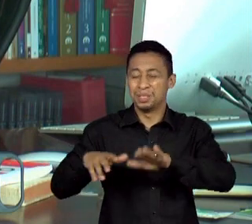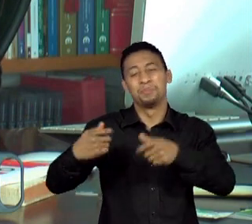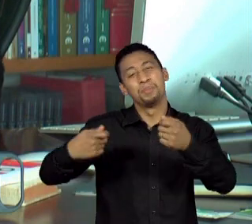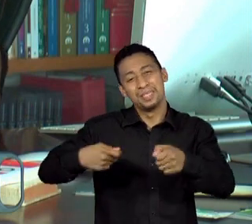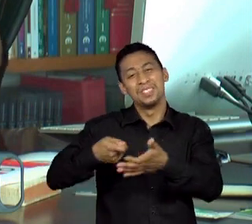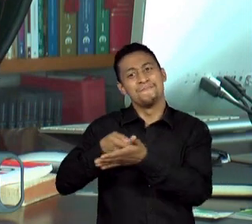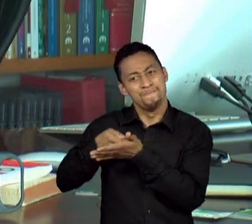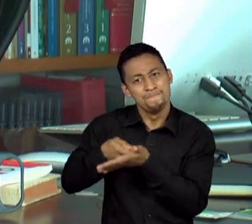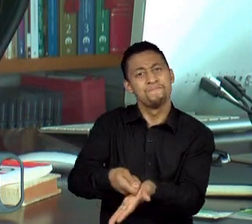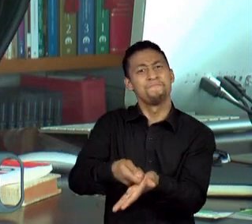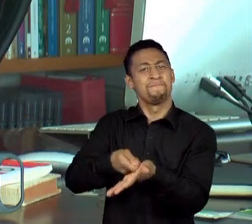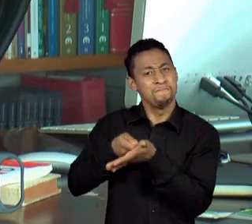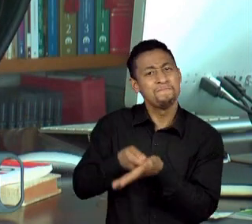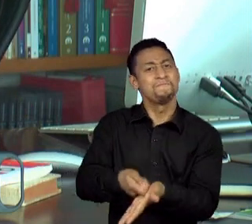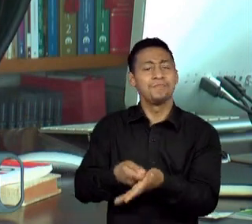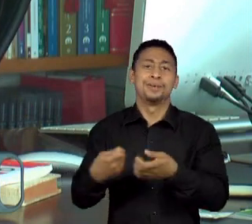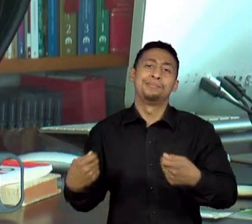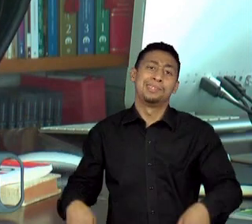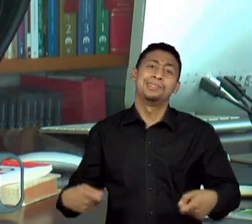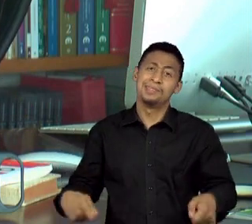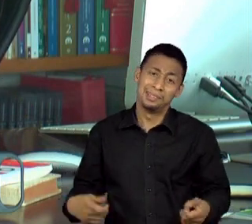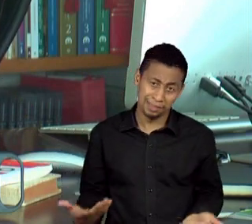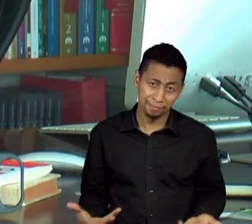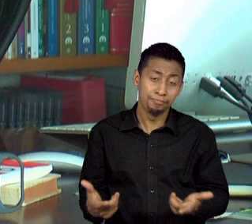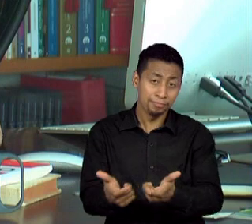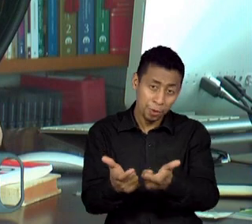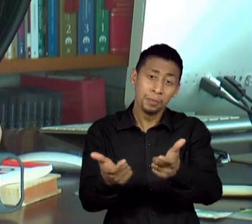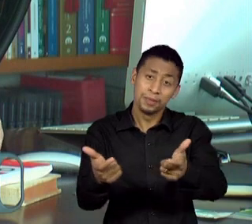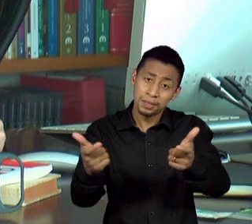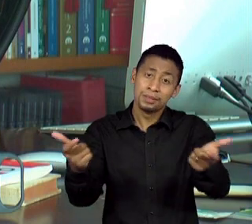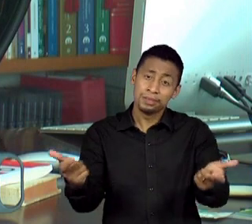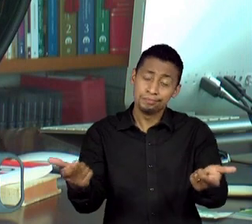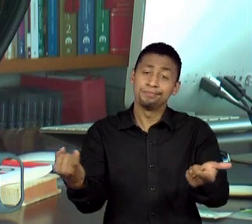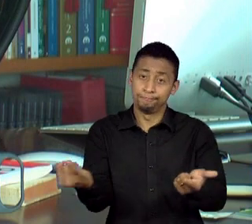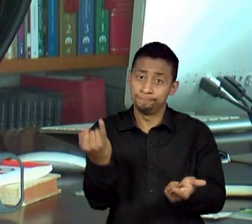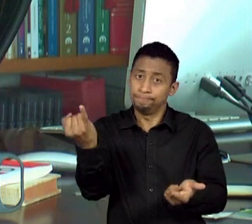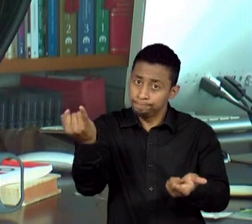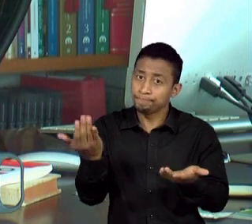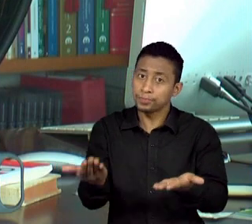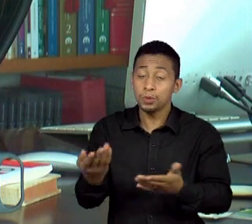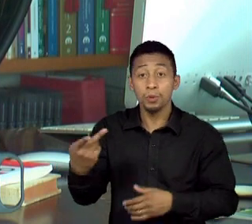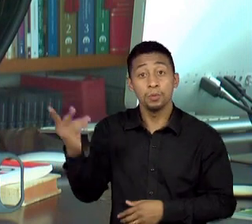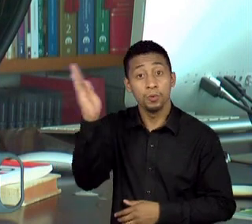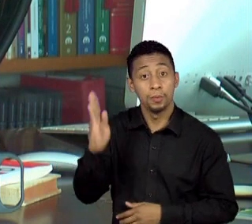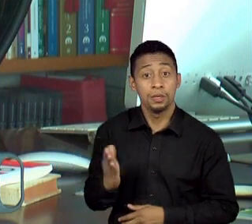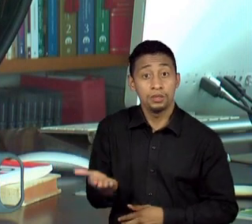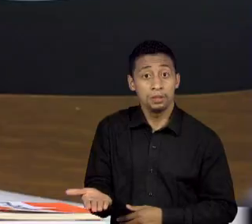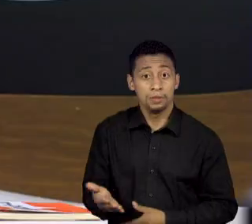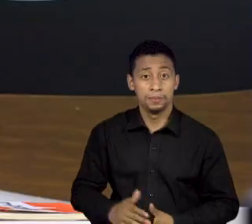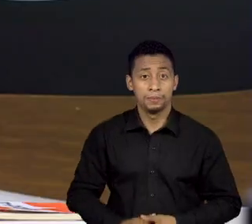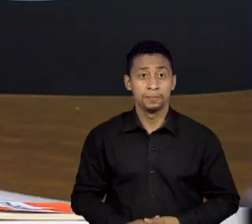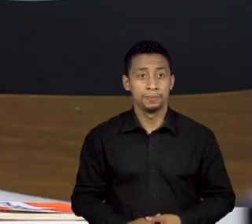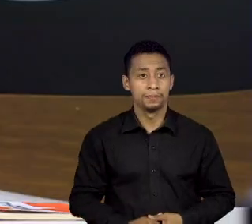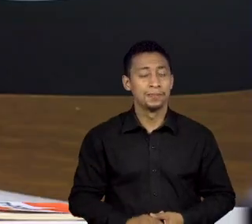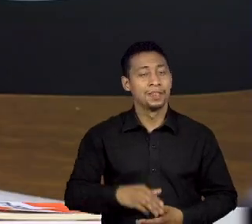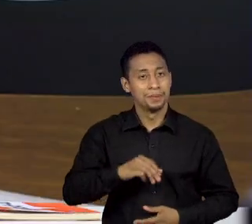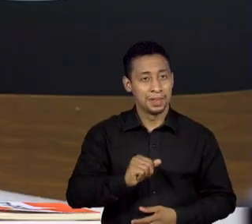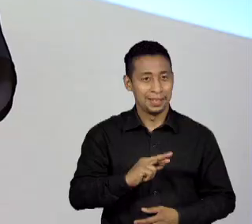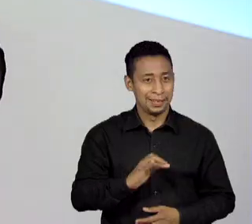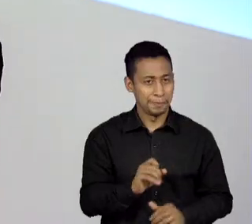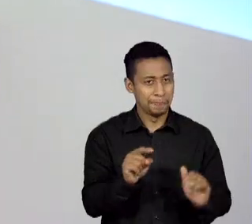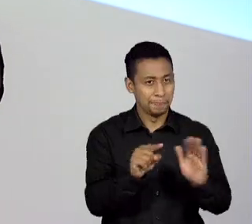alguma maneira, assim, para que tenha cada vez mais. Isso é muito, muito importante para o Brasil, né? Marina Persson, por